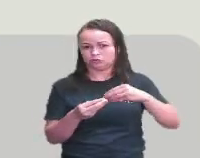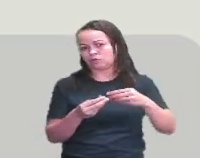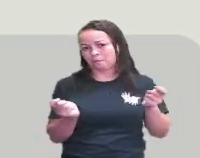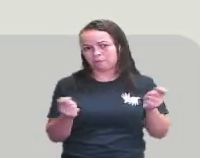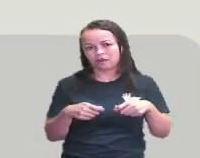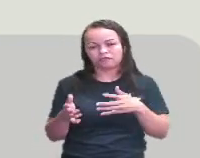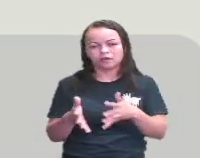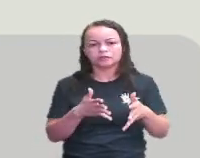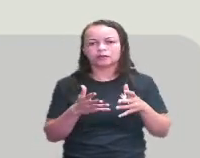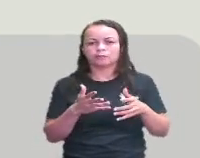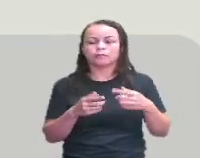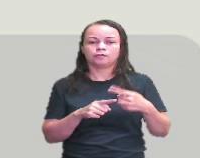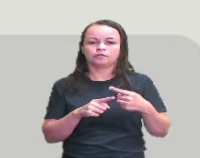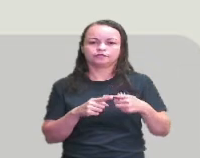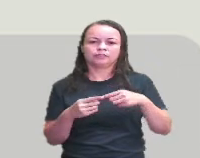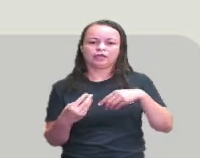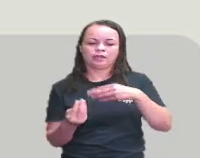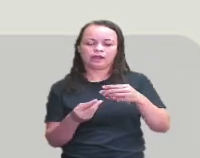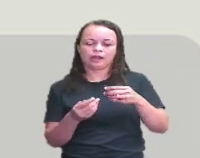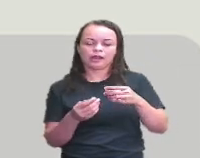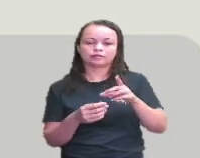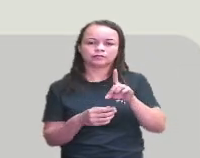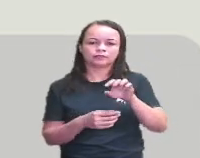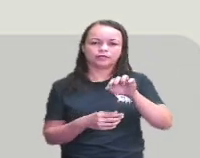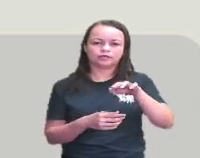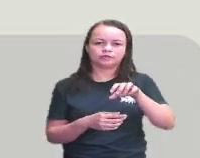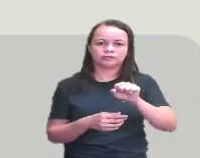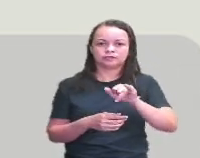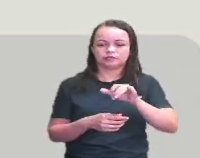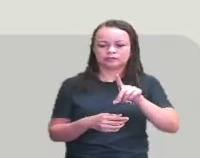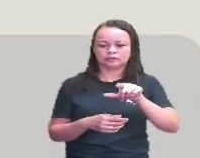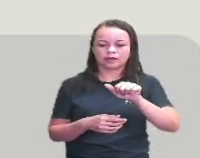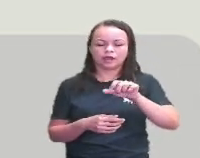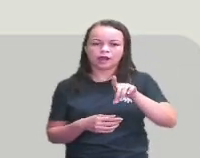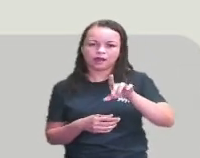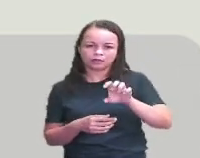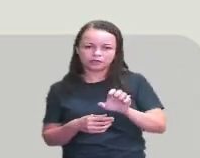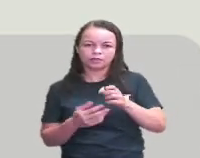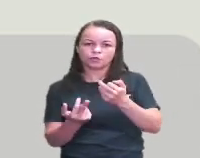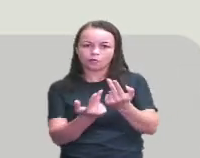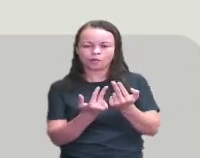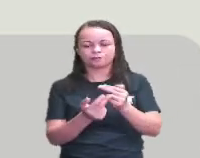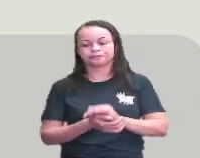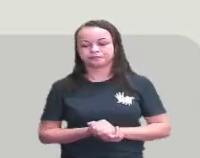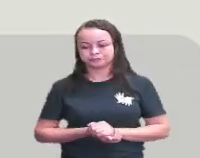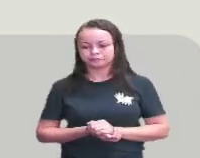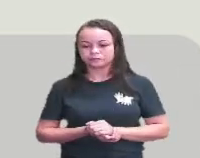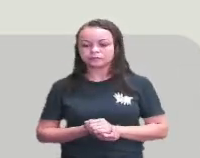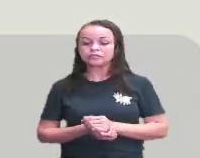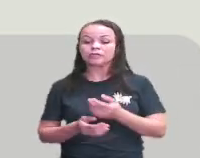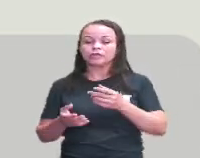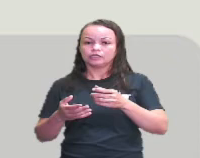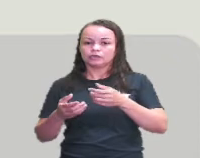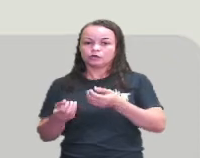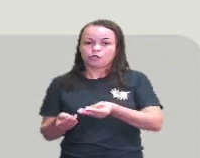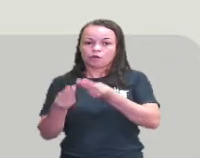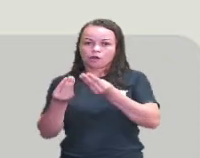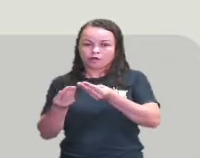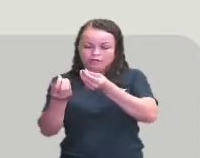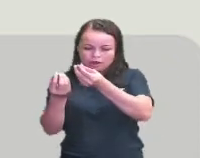têm a mesma densidade. E o que afunda significa que a densidade deles é maior que a